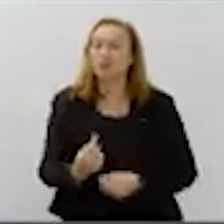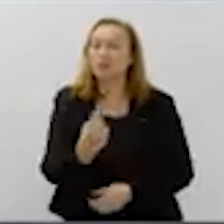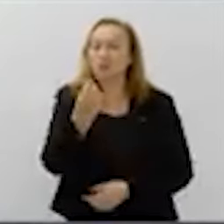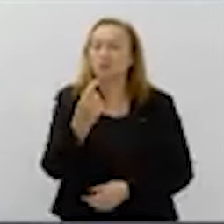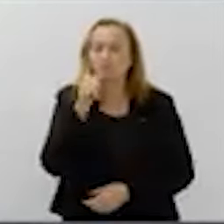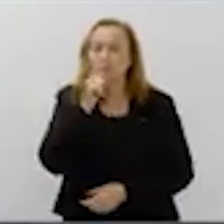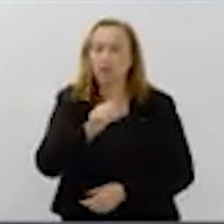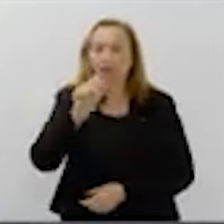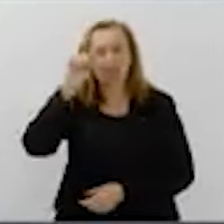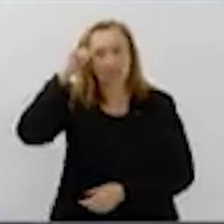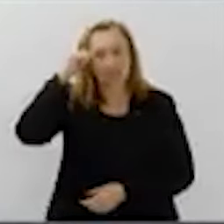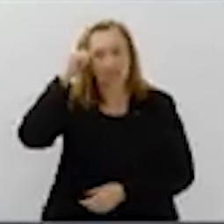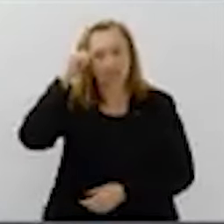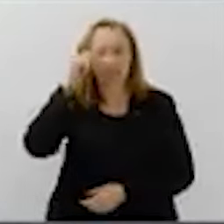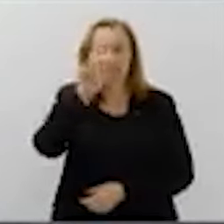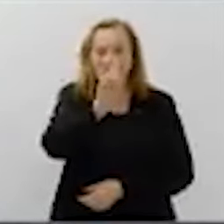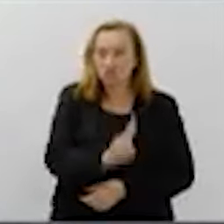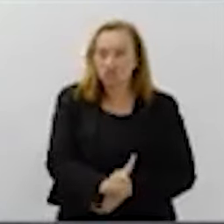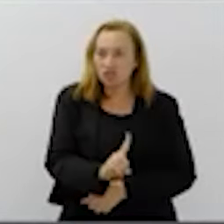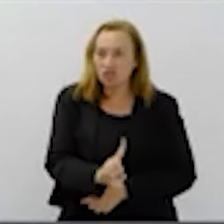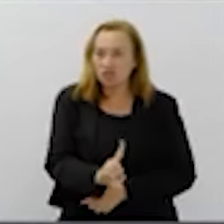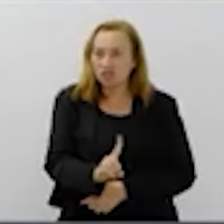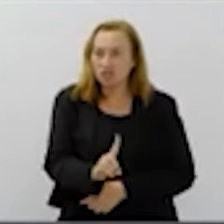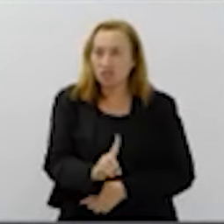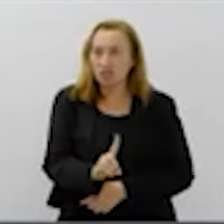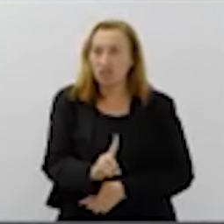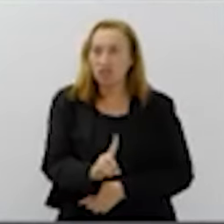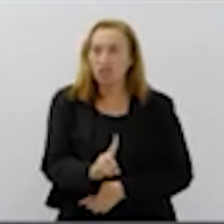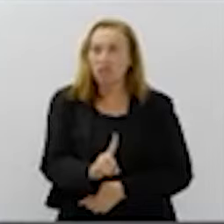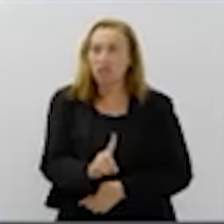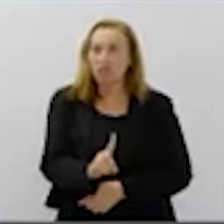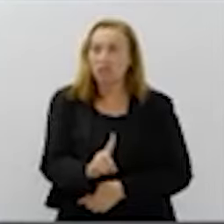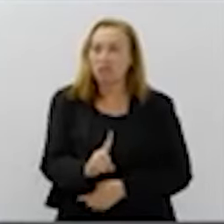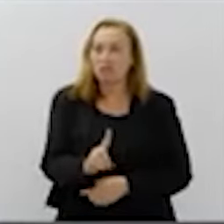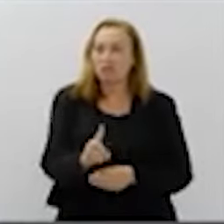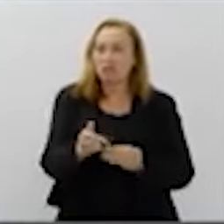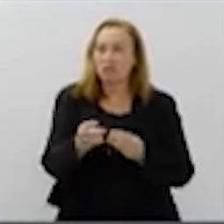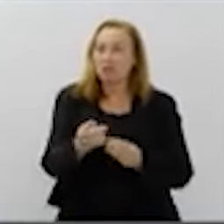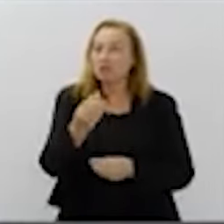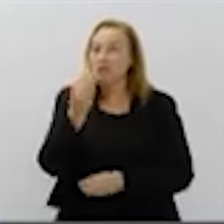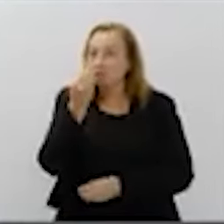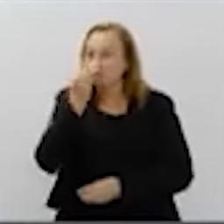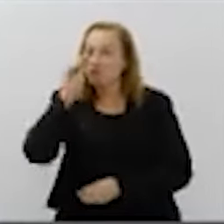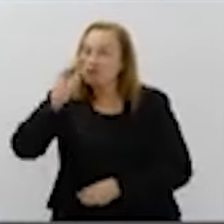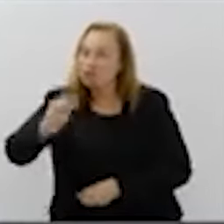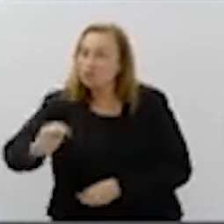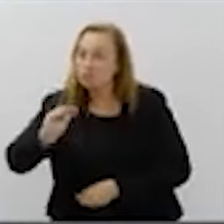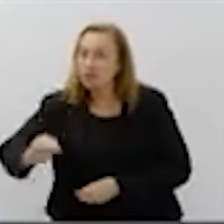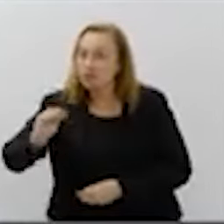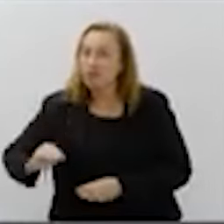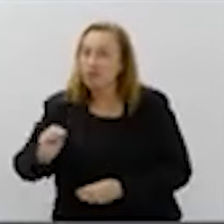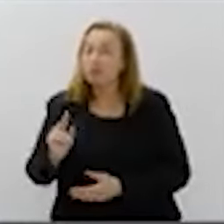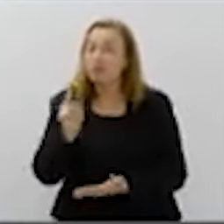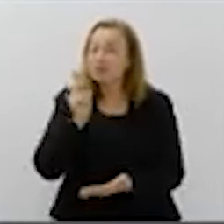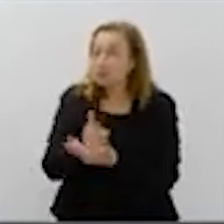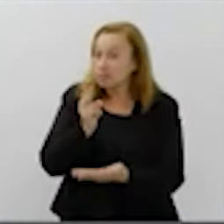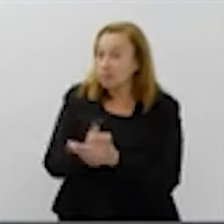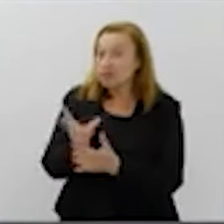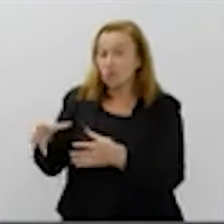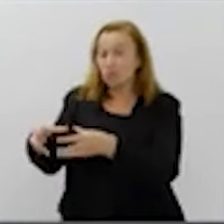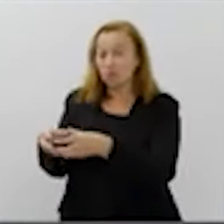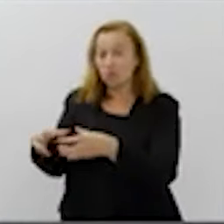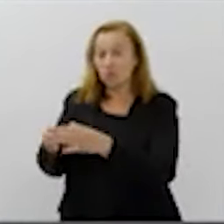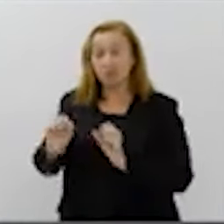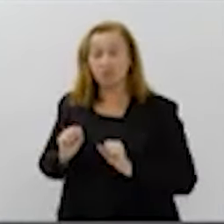sim, mas de direita, e que está sendo ultrajada por esse mesmo grupo que diz defender negro aqui dentro dessa